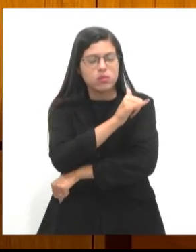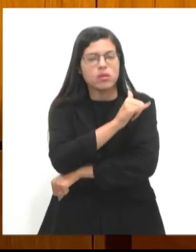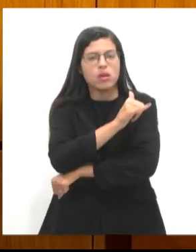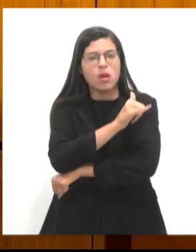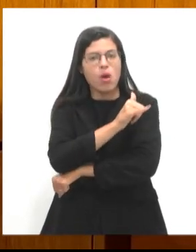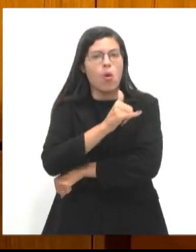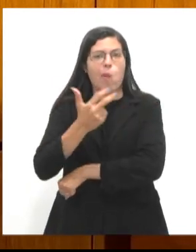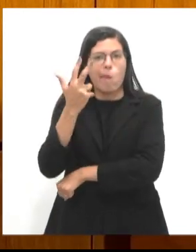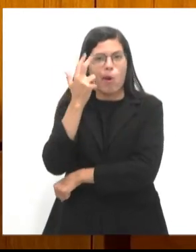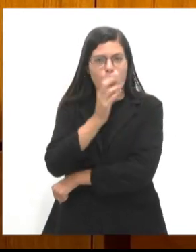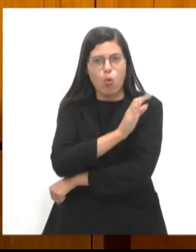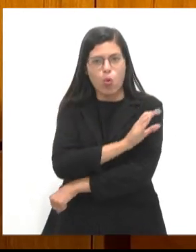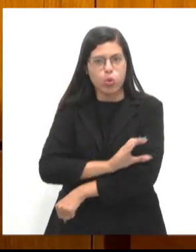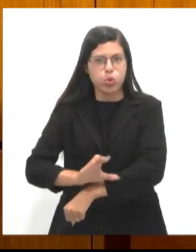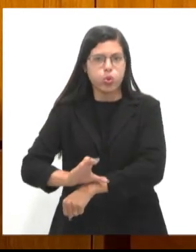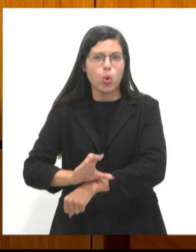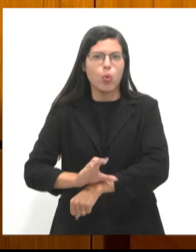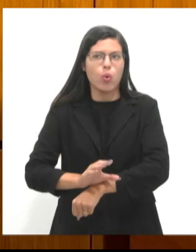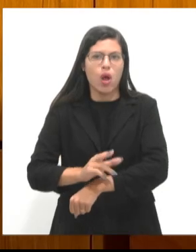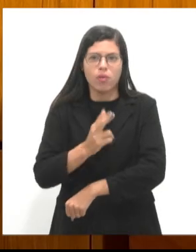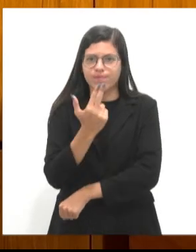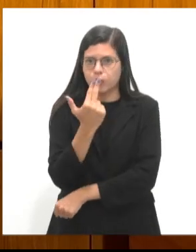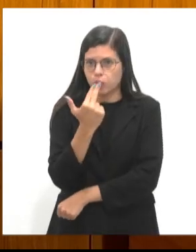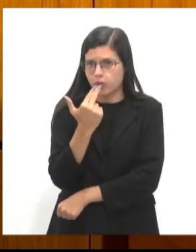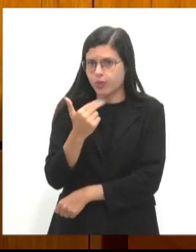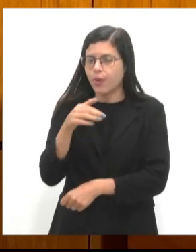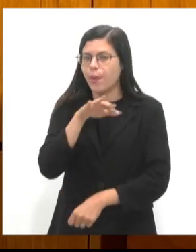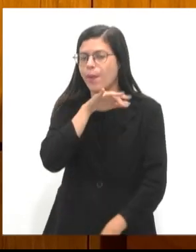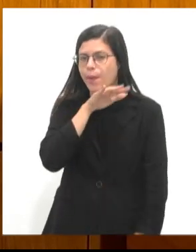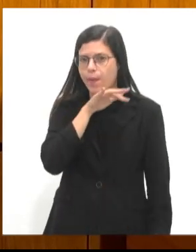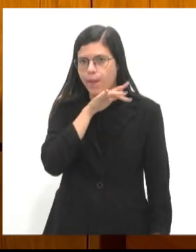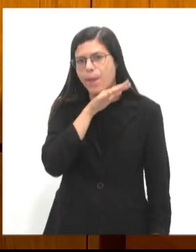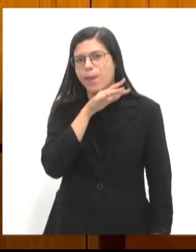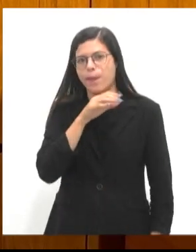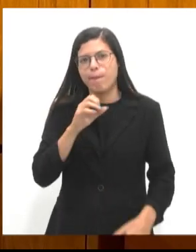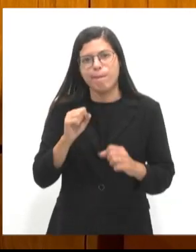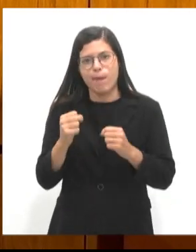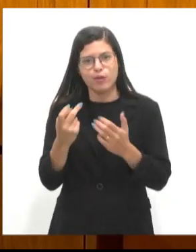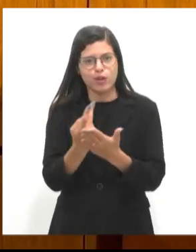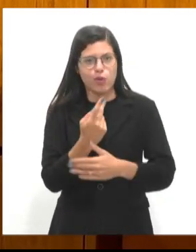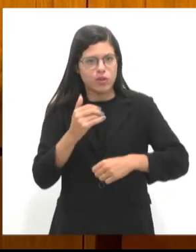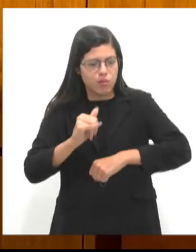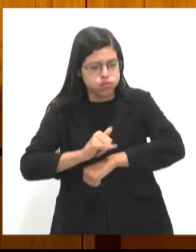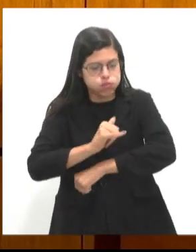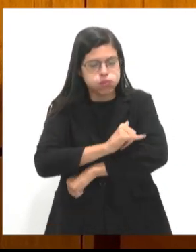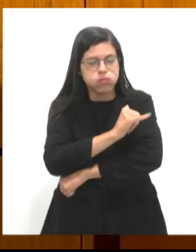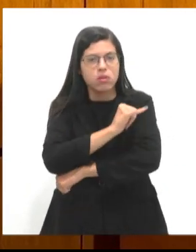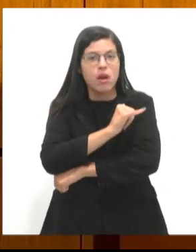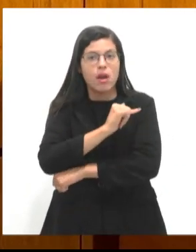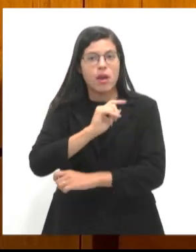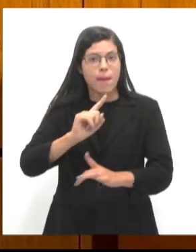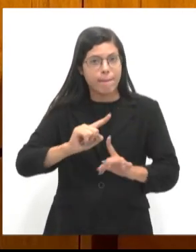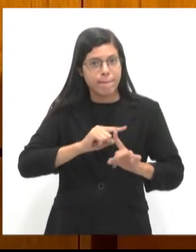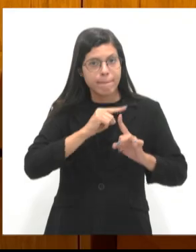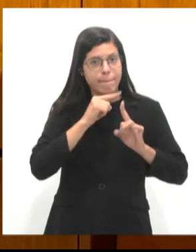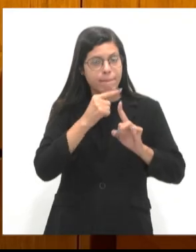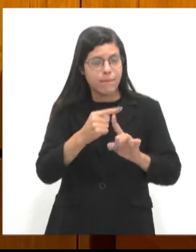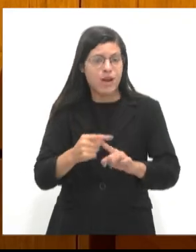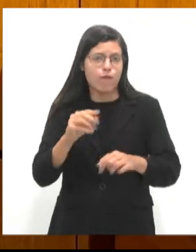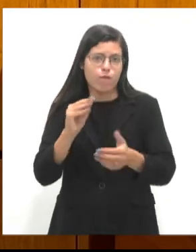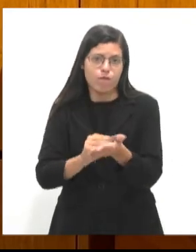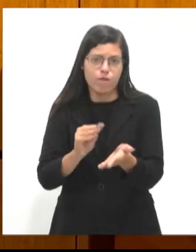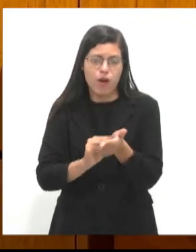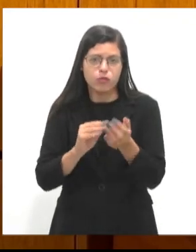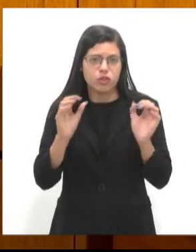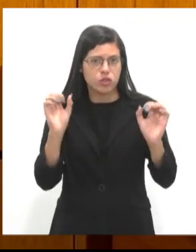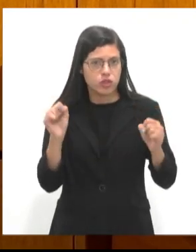uma cultura nutricional ruim acaba levando ao sobrepeso e obesidade, que somada à falta do exercício